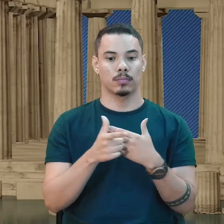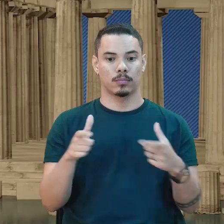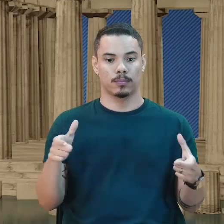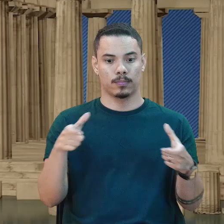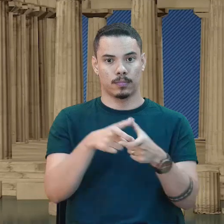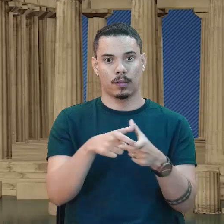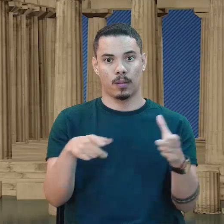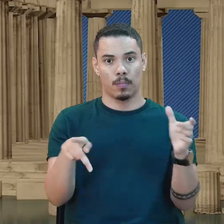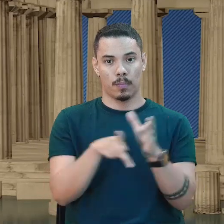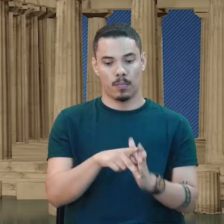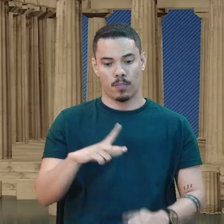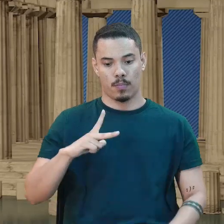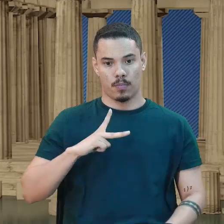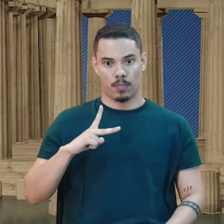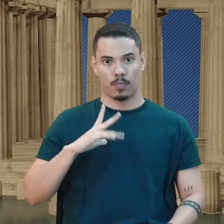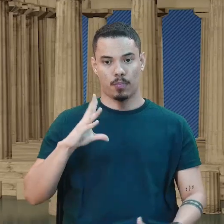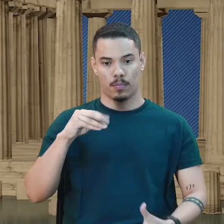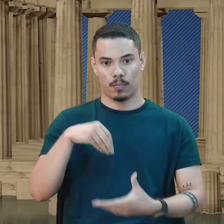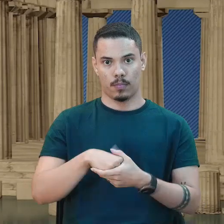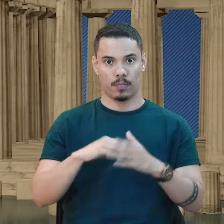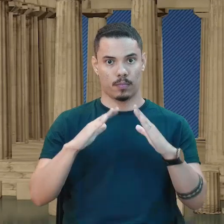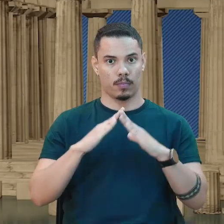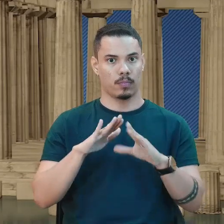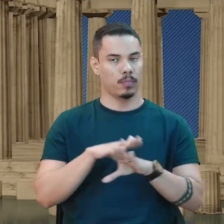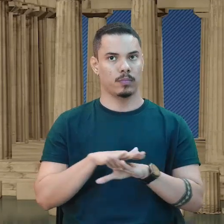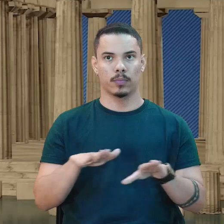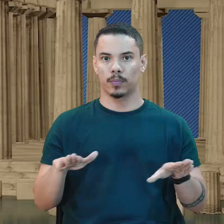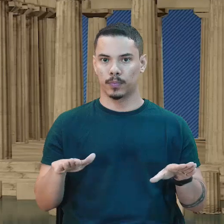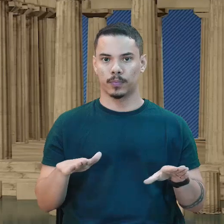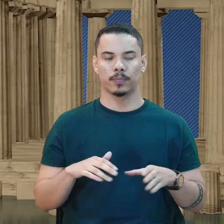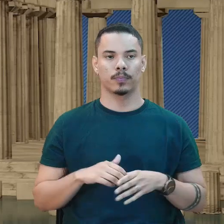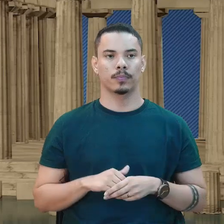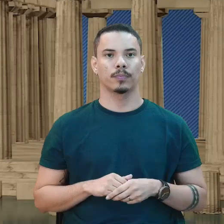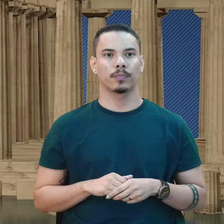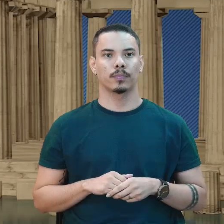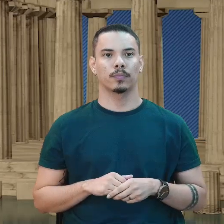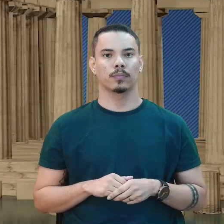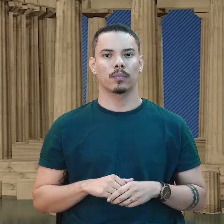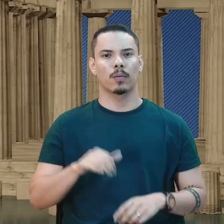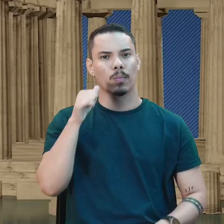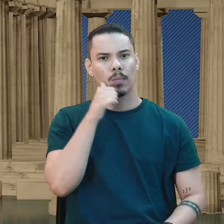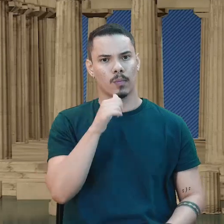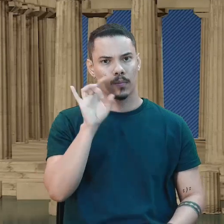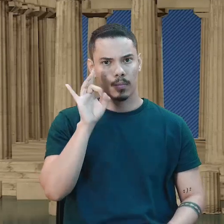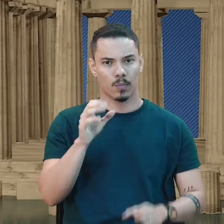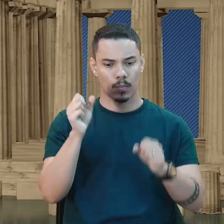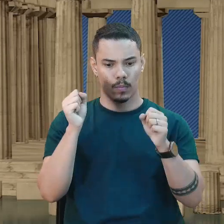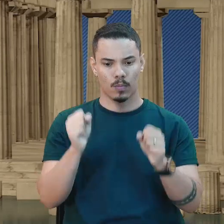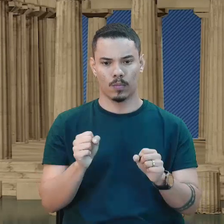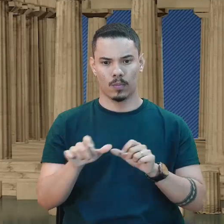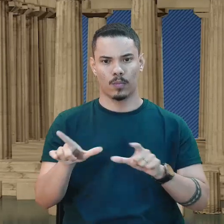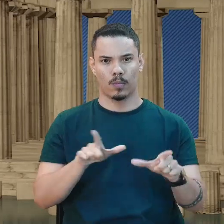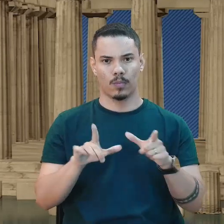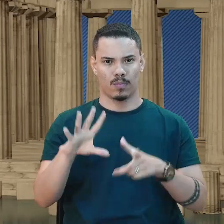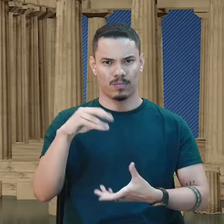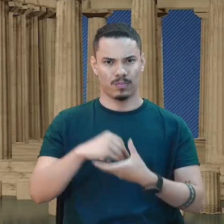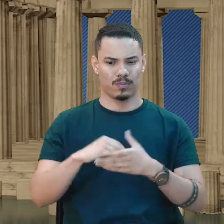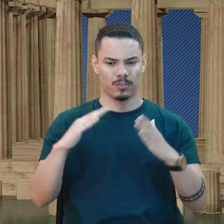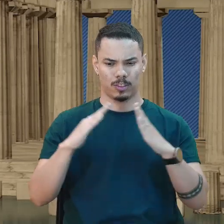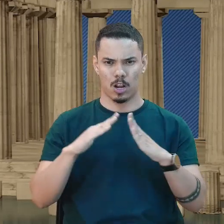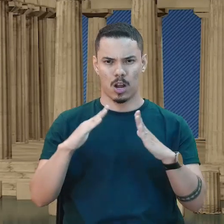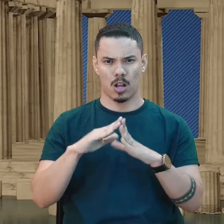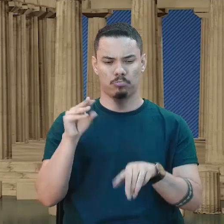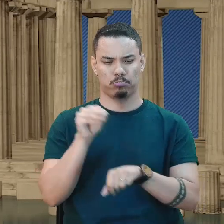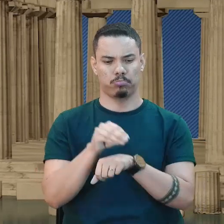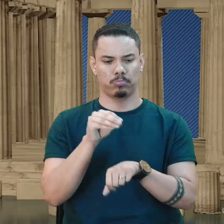restritamente dentro do lar. Ou seja, ela só podia desempenhar o seu papel em seu lar,